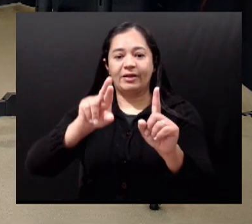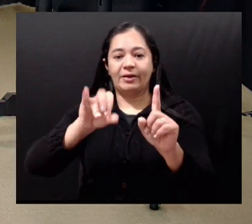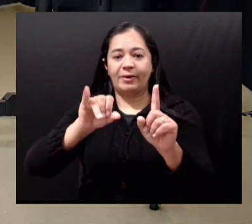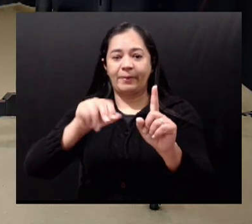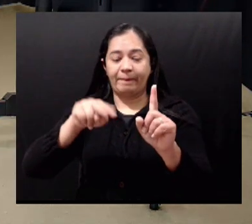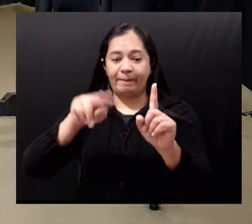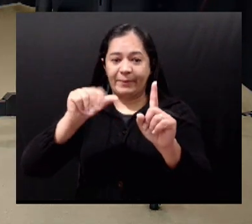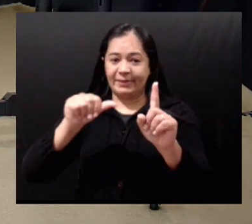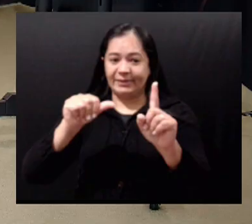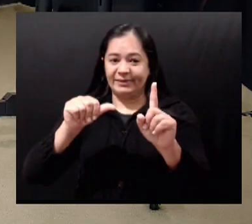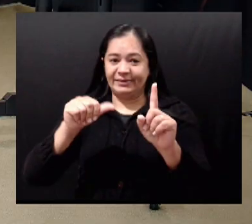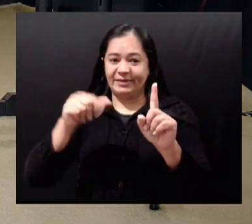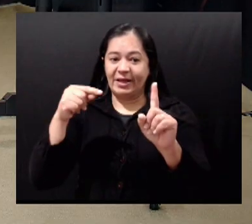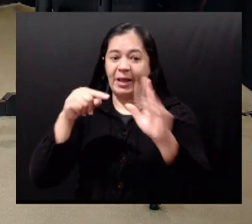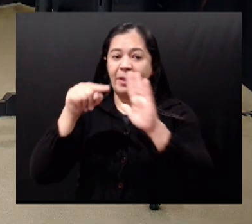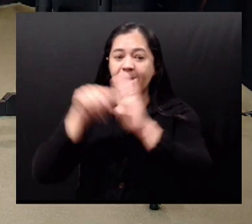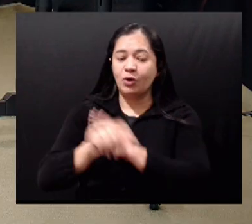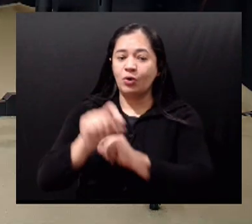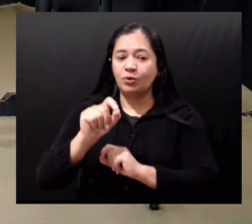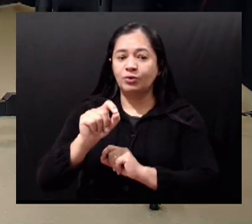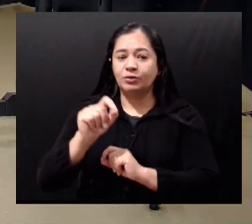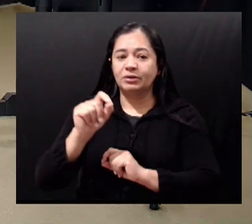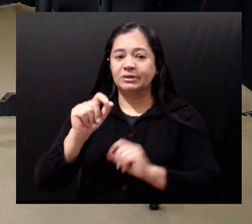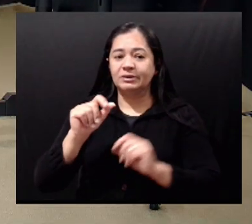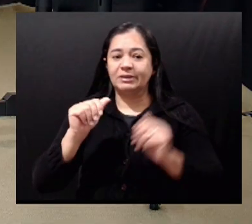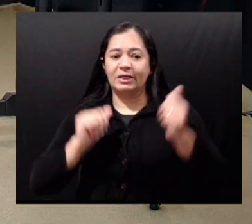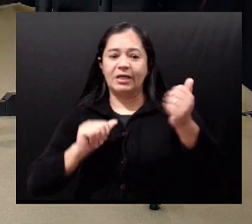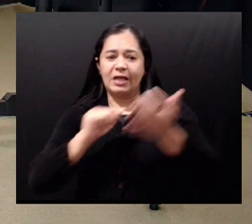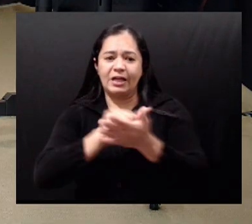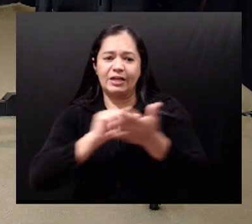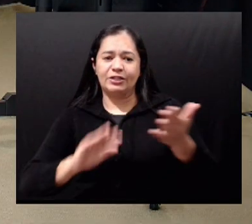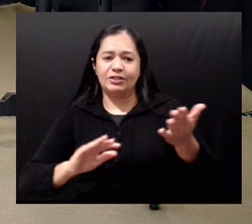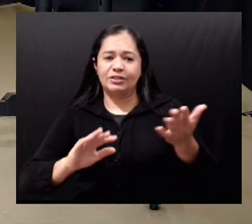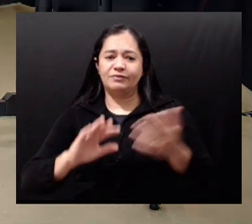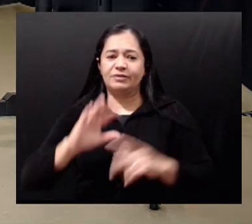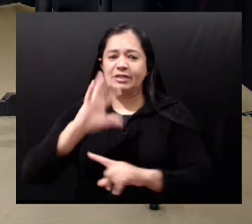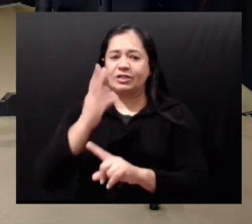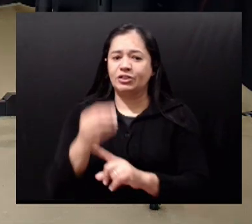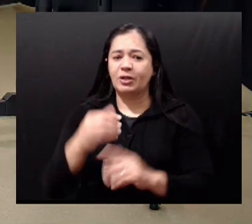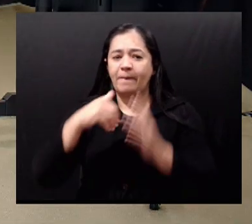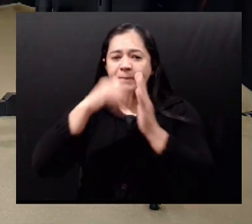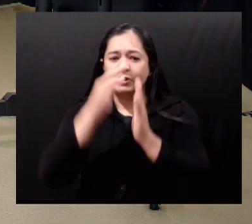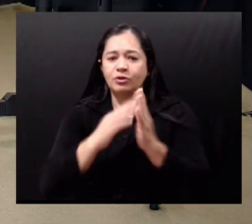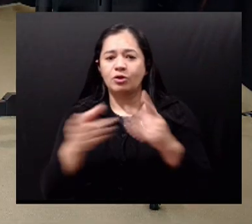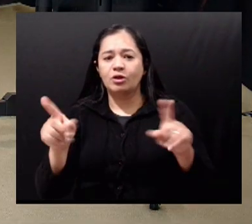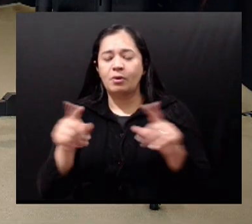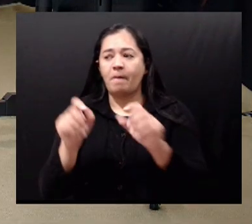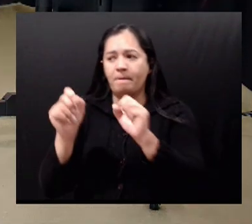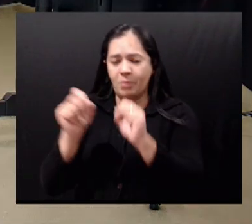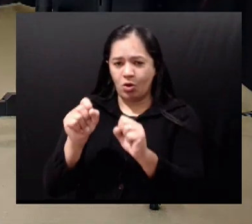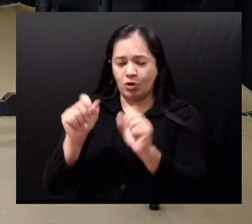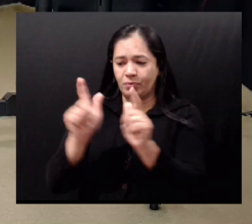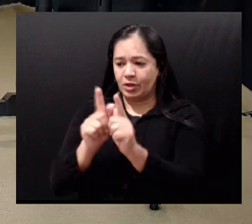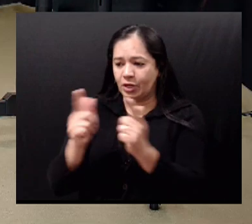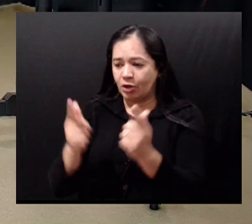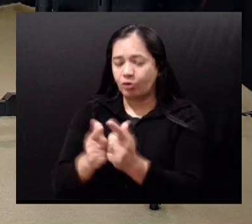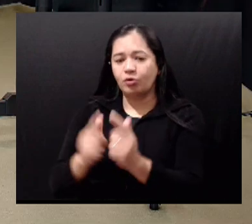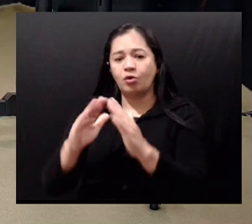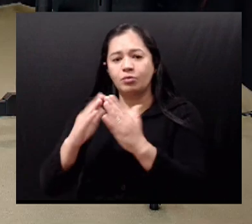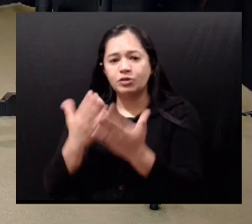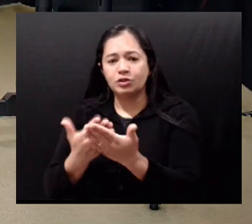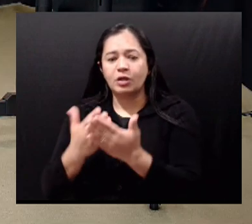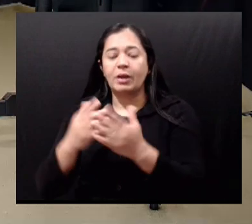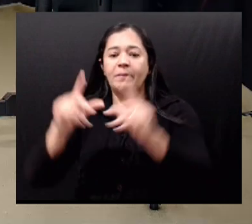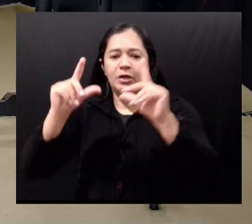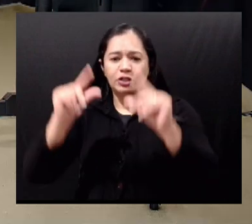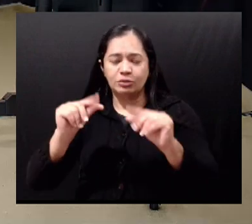Anchieta. Atividades artísticas, pintura ou música podem ser recomendadas para grupos escolares, a fim de reduzir a ansiedade